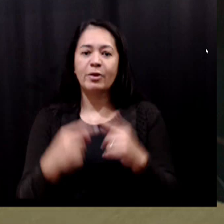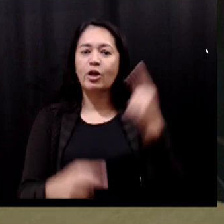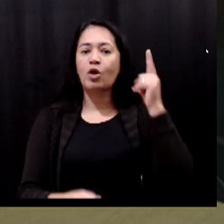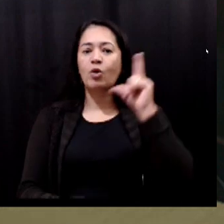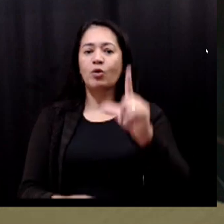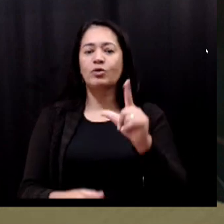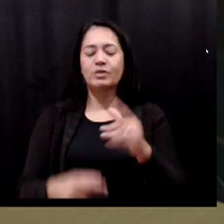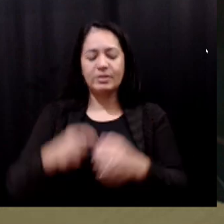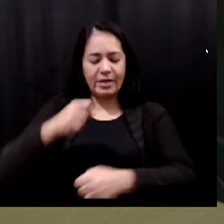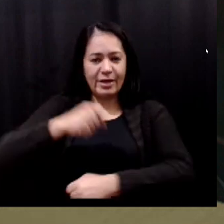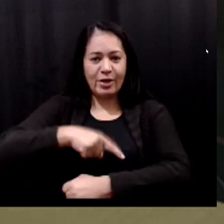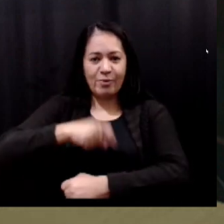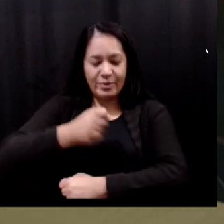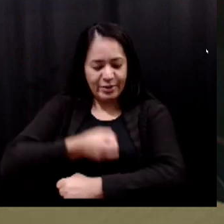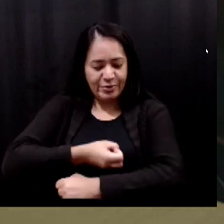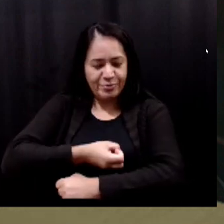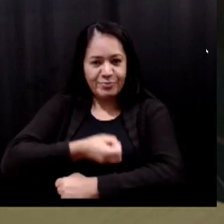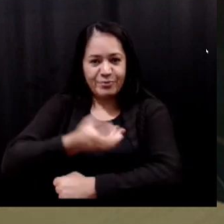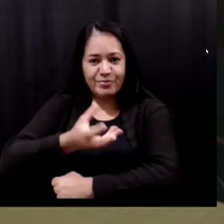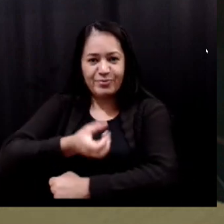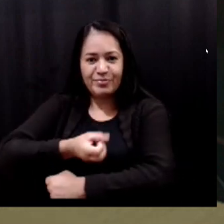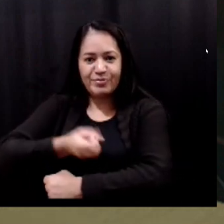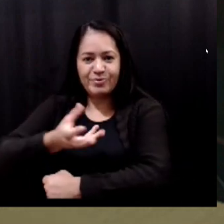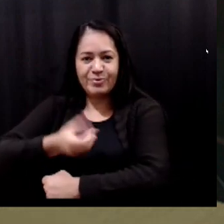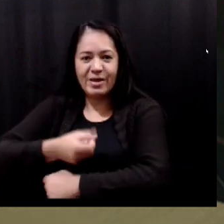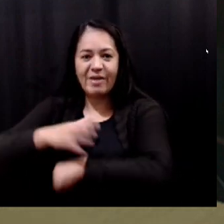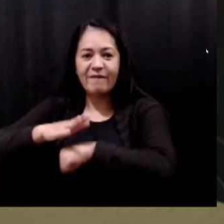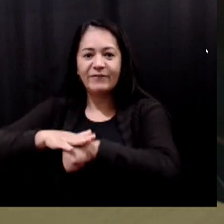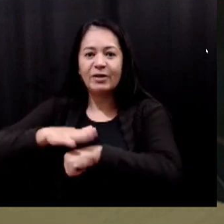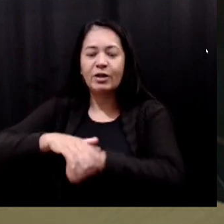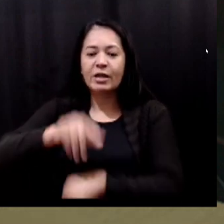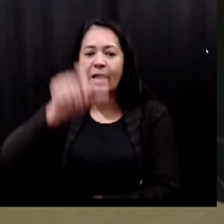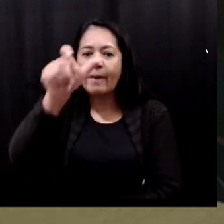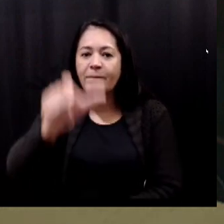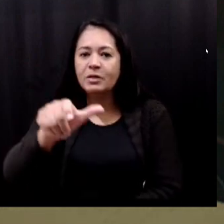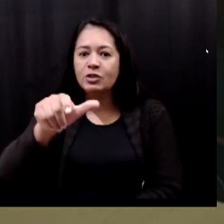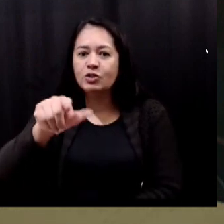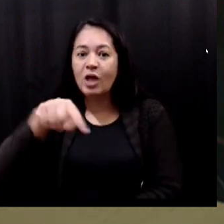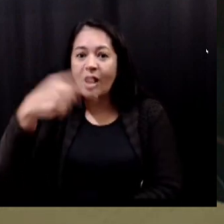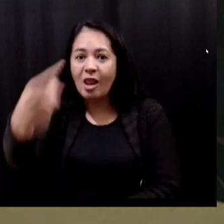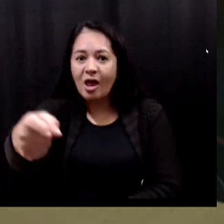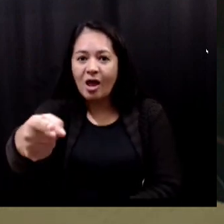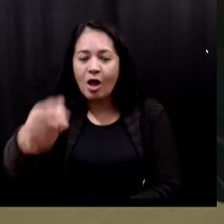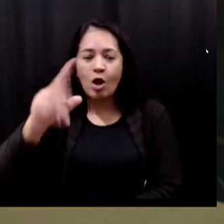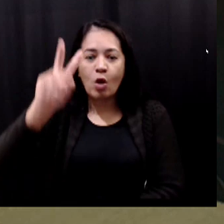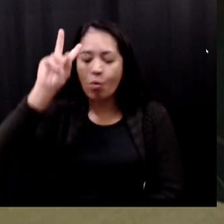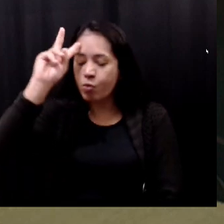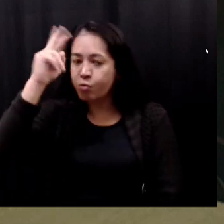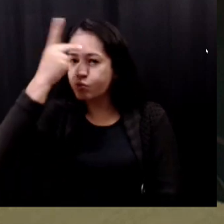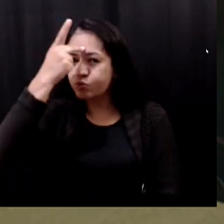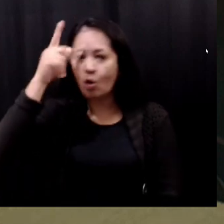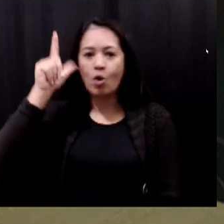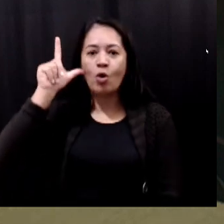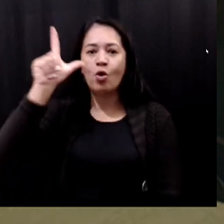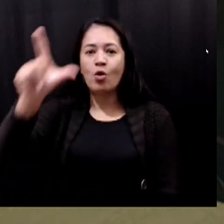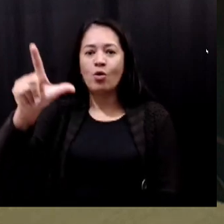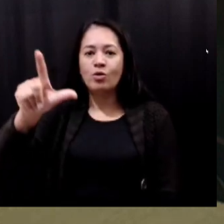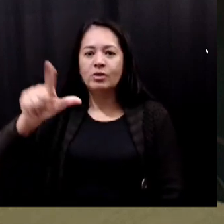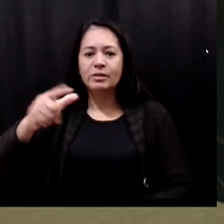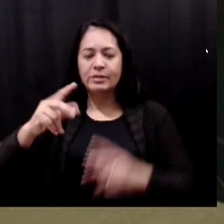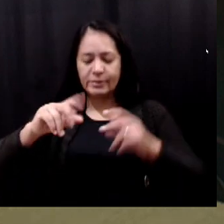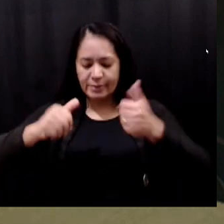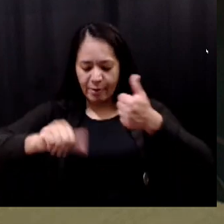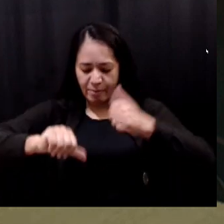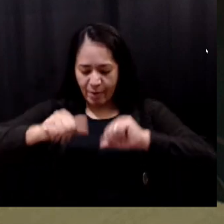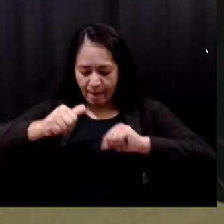né? A gente consegue, de repente, fazer com que alguém que está aí do outro lado possa virar a chave e começar a fazer uma autoanálise, e no